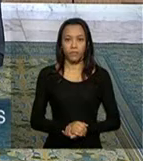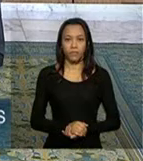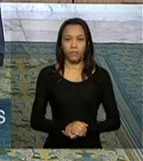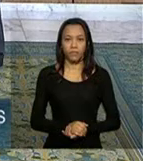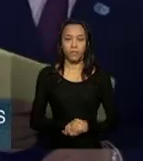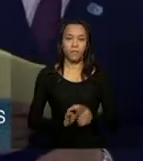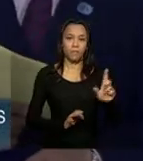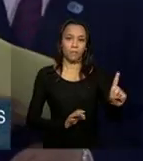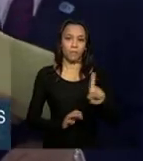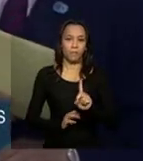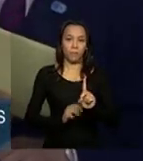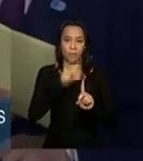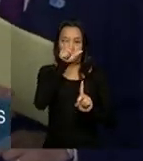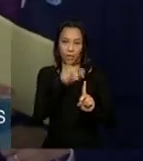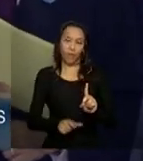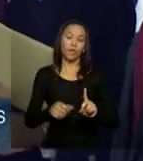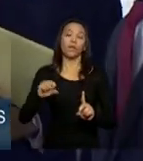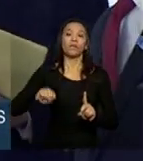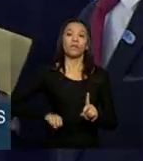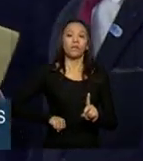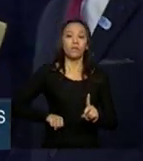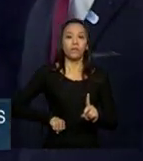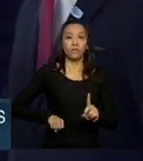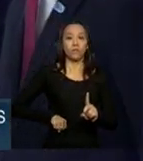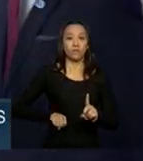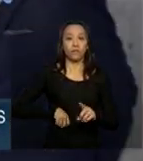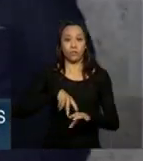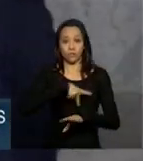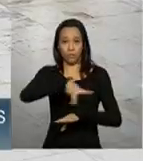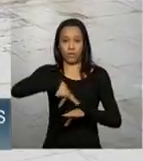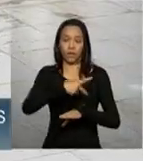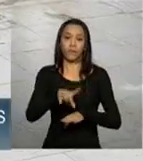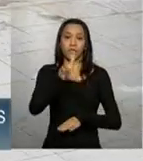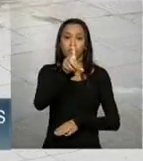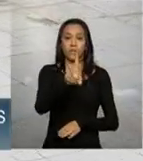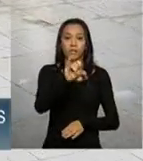O embaixador do Reino da Dinamarca, Kim Christensen.